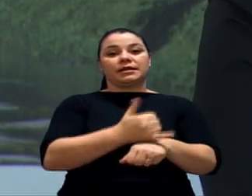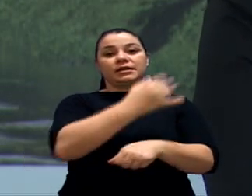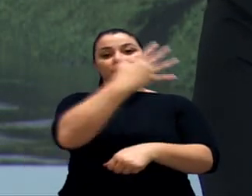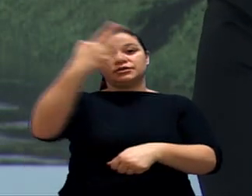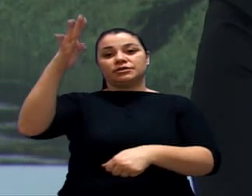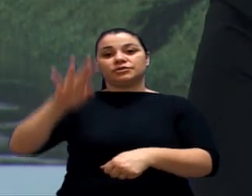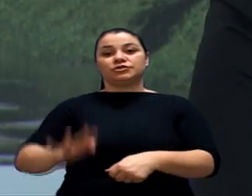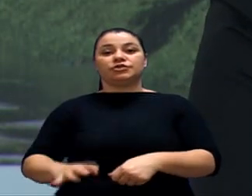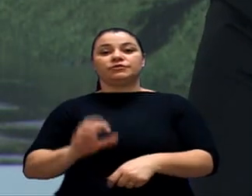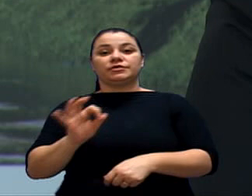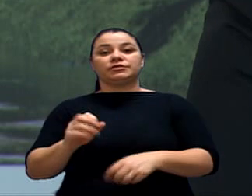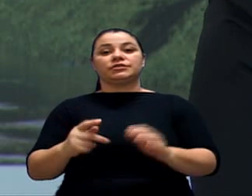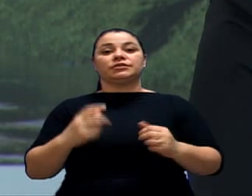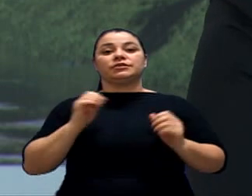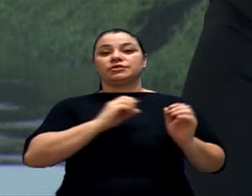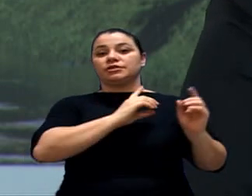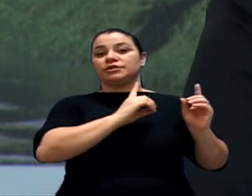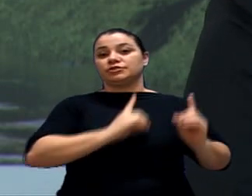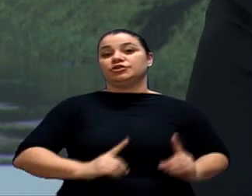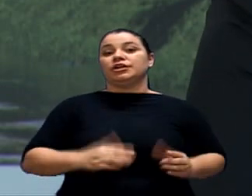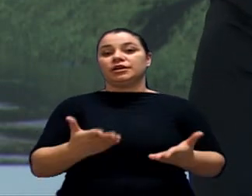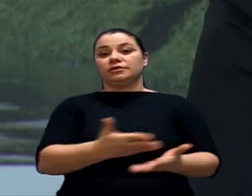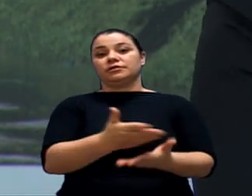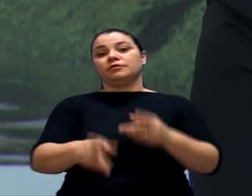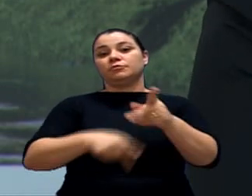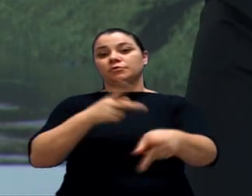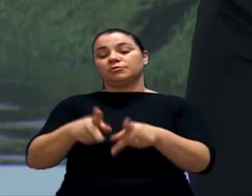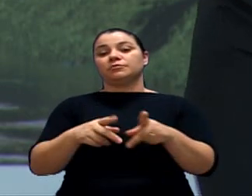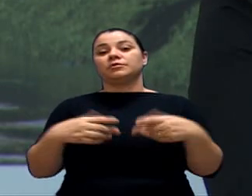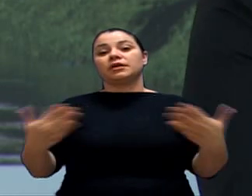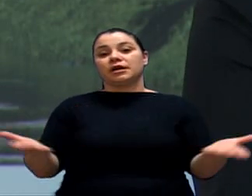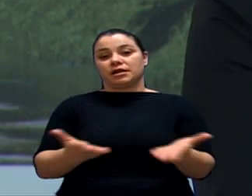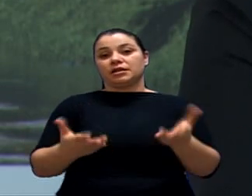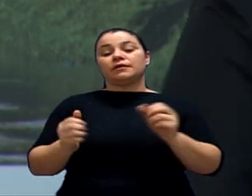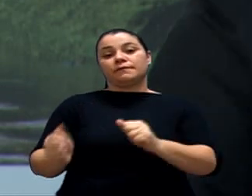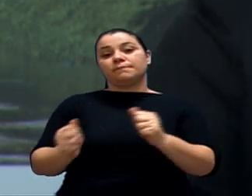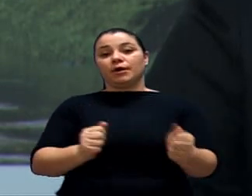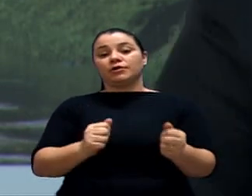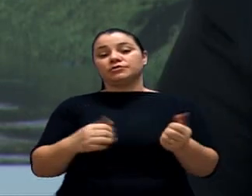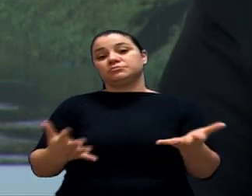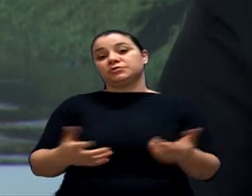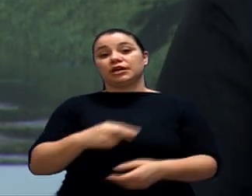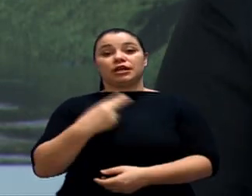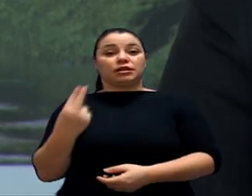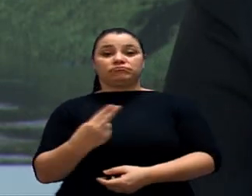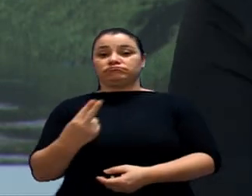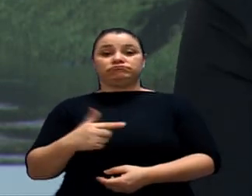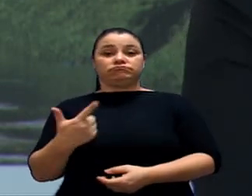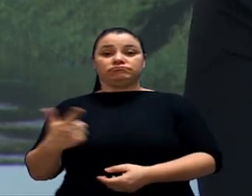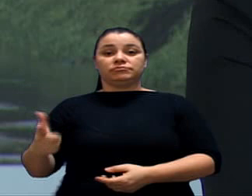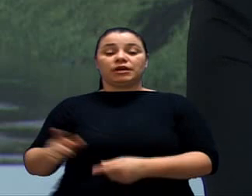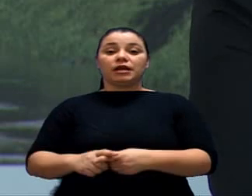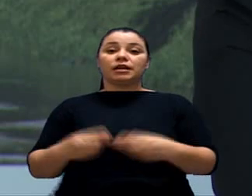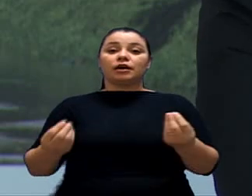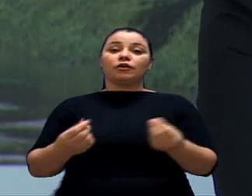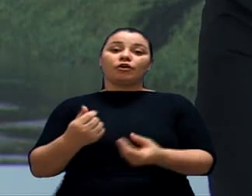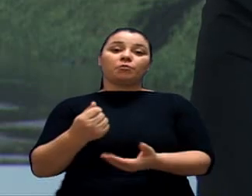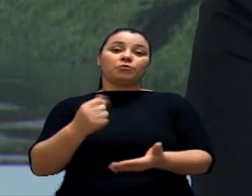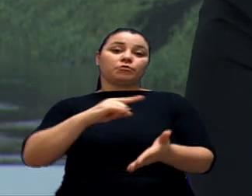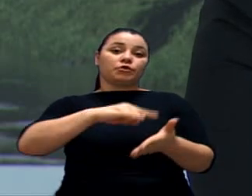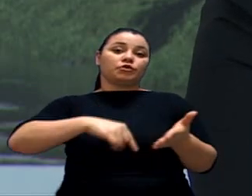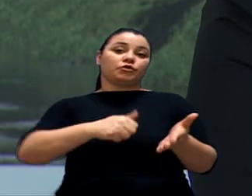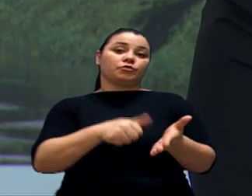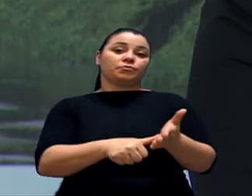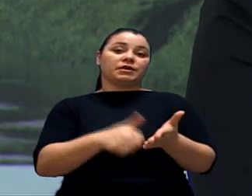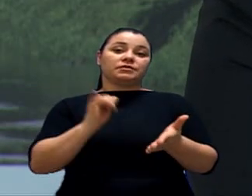de direito da população. Eles estão, no momento, eles têm as ligações que são clandestinas porque não existe a regulamentação daquela área. E